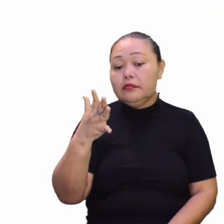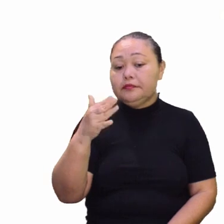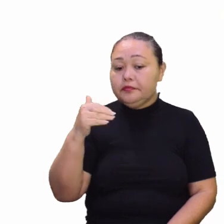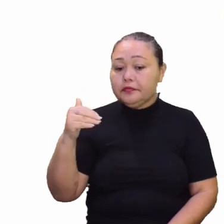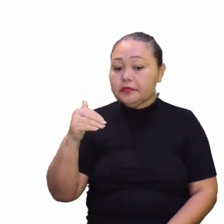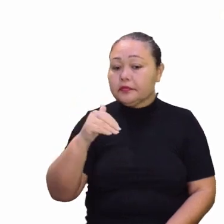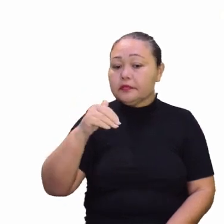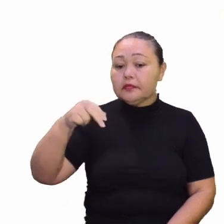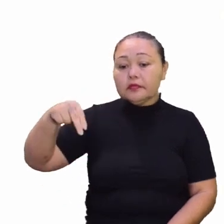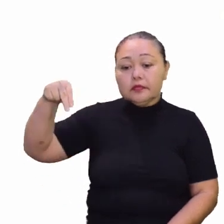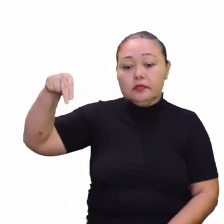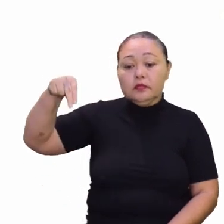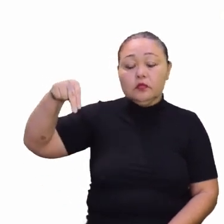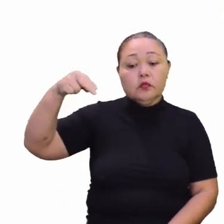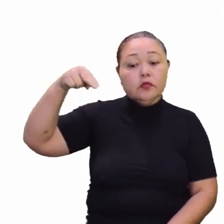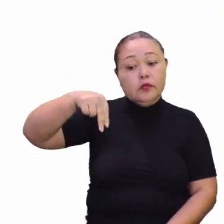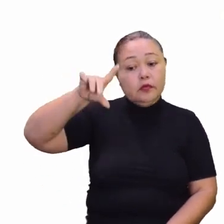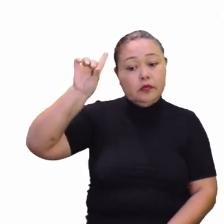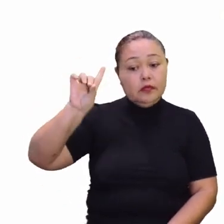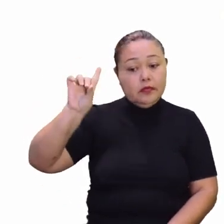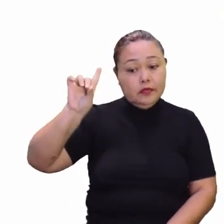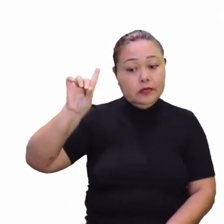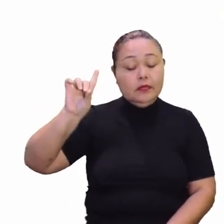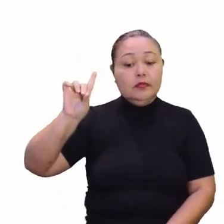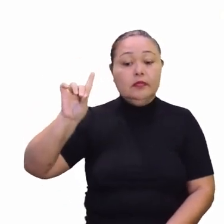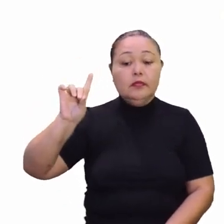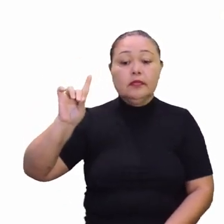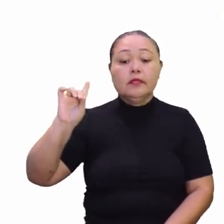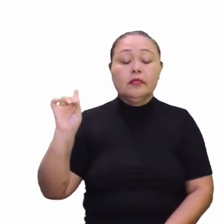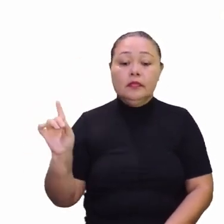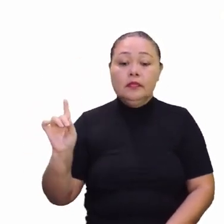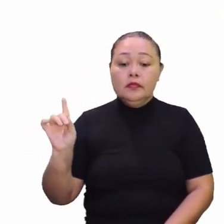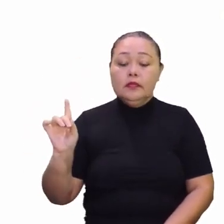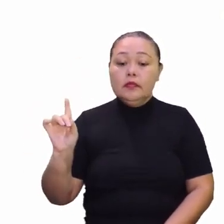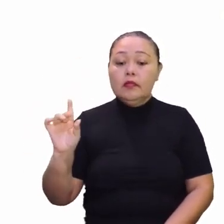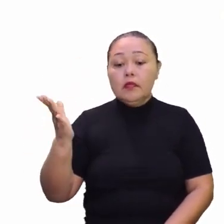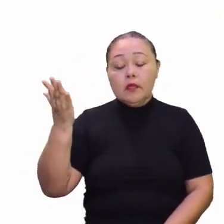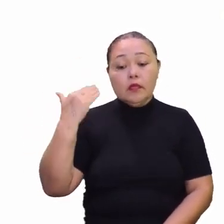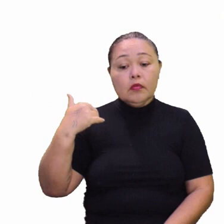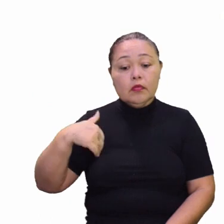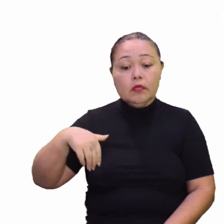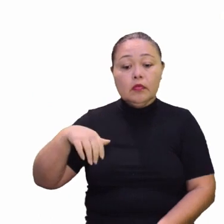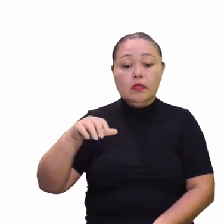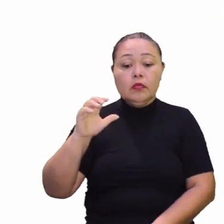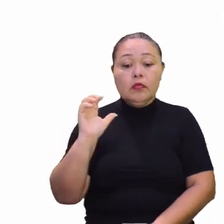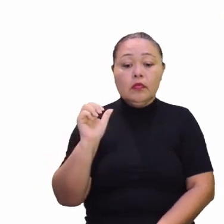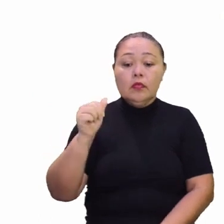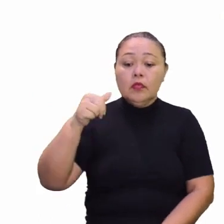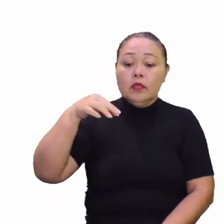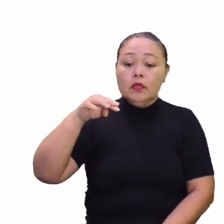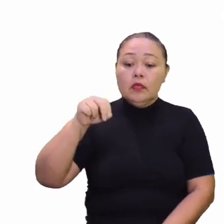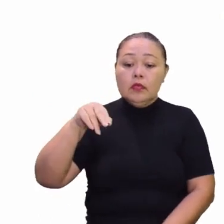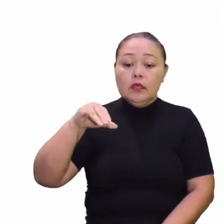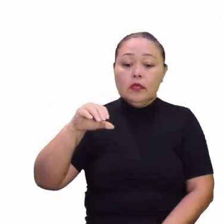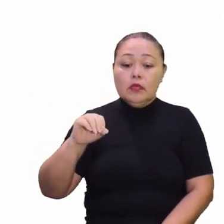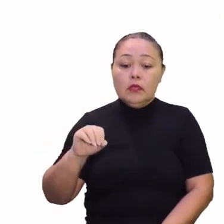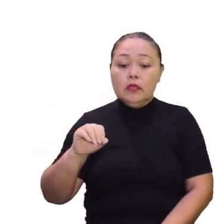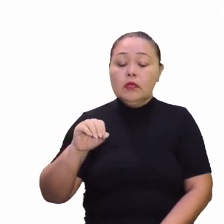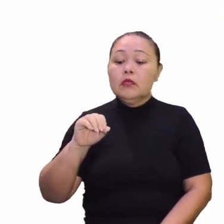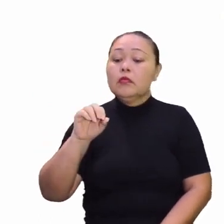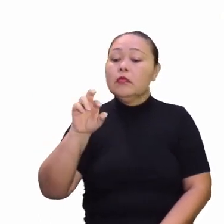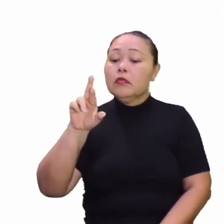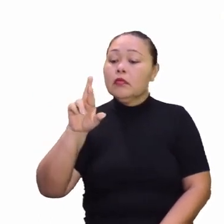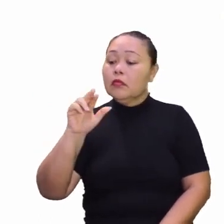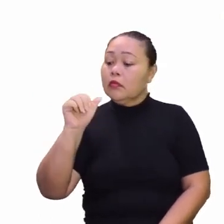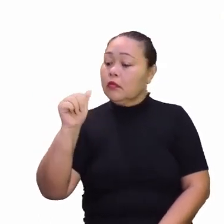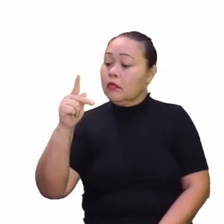região do litoral do Nordeste. Ó. E olha só, Antônio Raposo Tavares Essa é